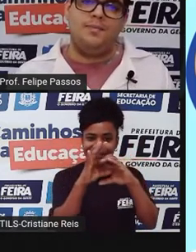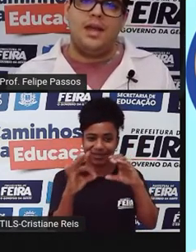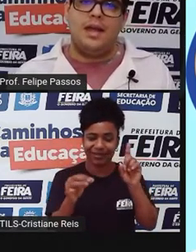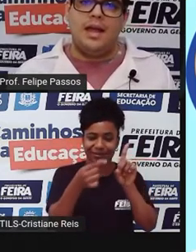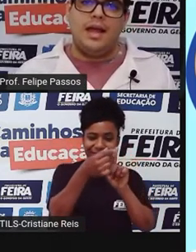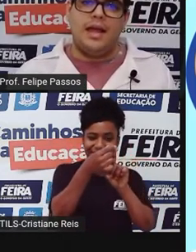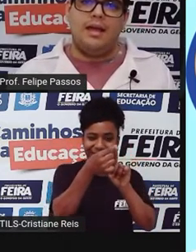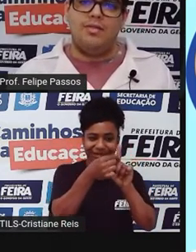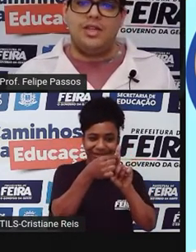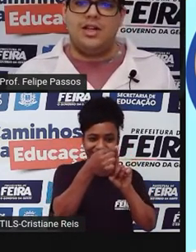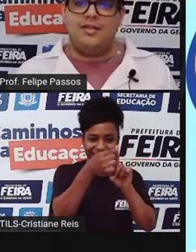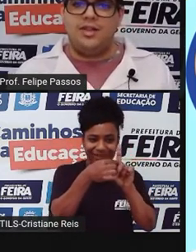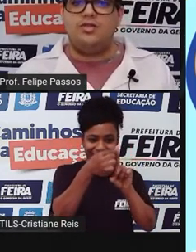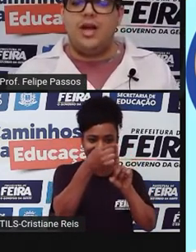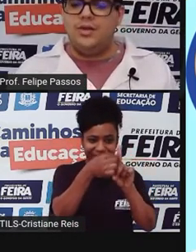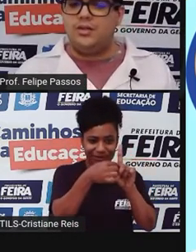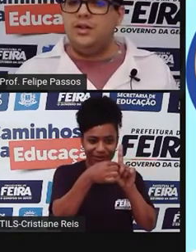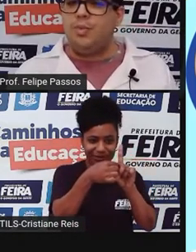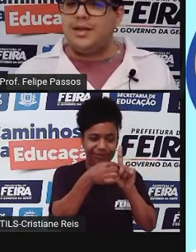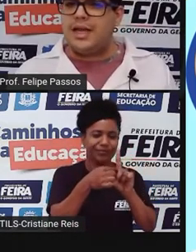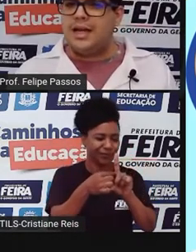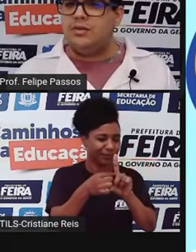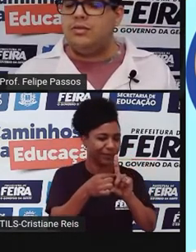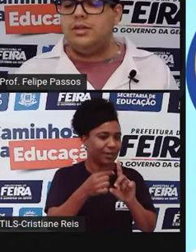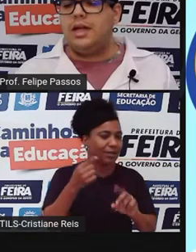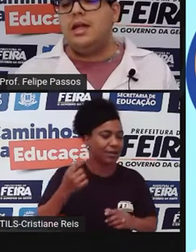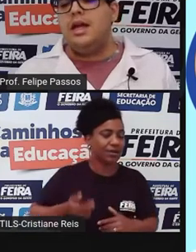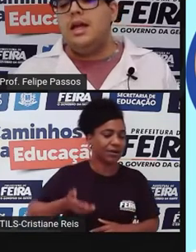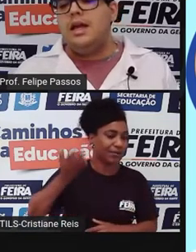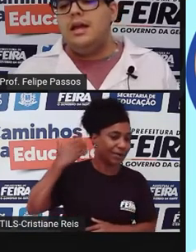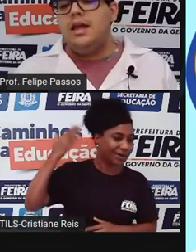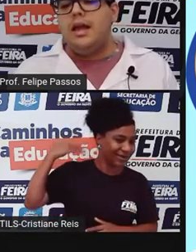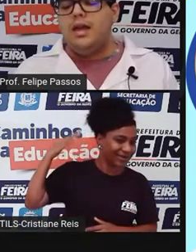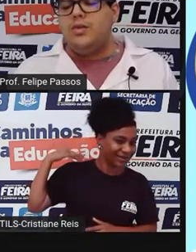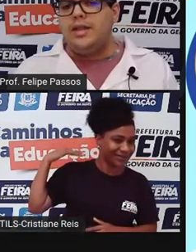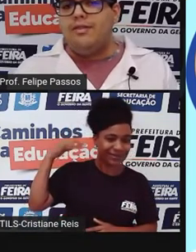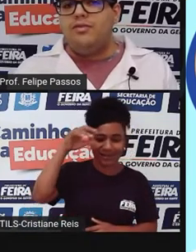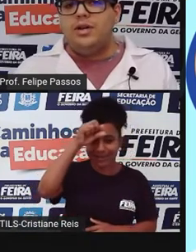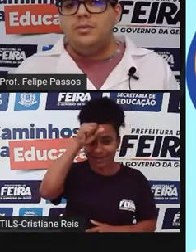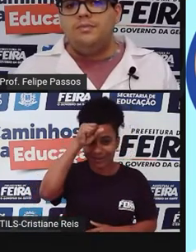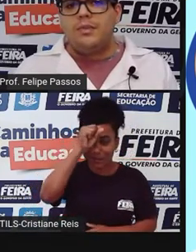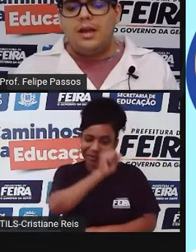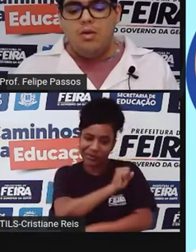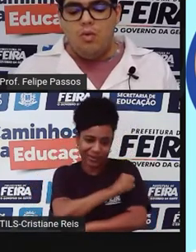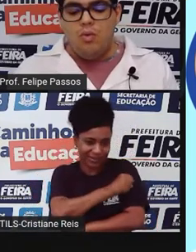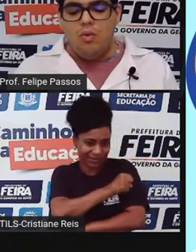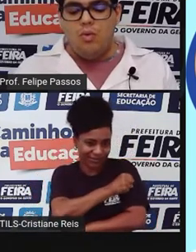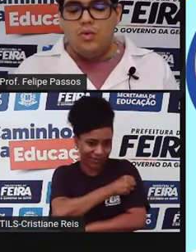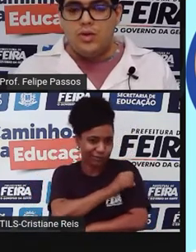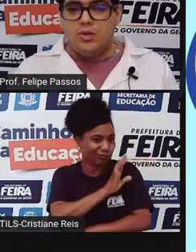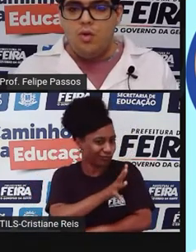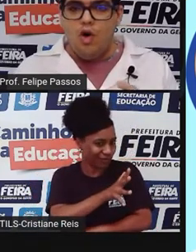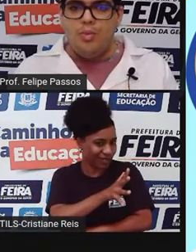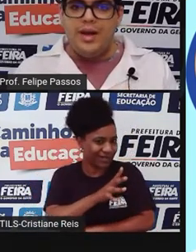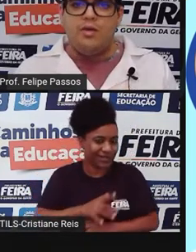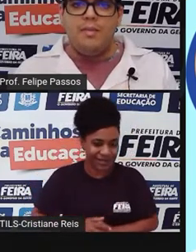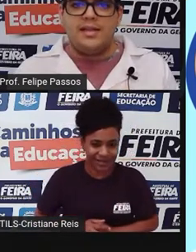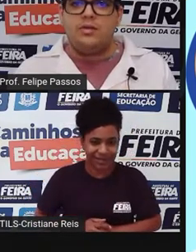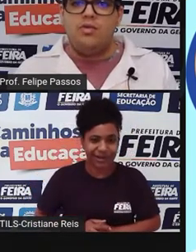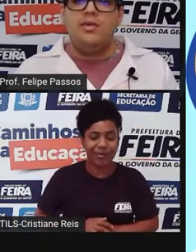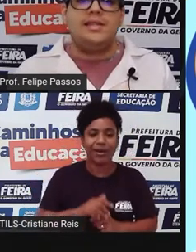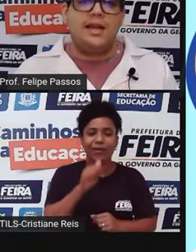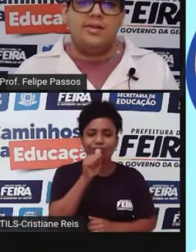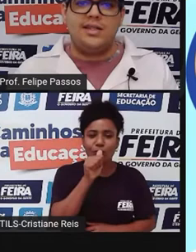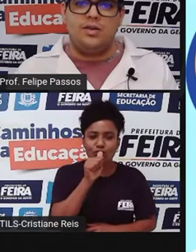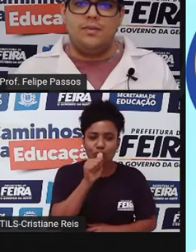mãe, vocês já devem ter estudado isso ano passado, né? No oitavo ano. O nosso corpo, ele começa